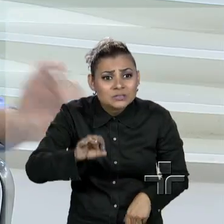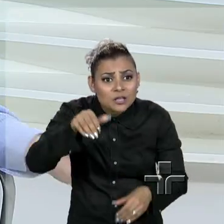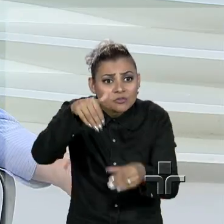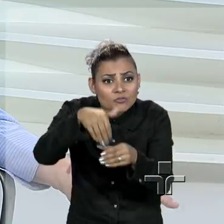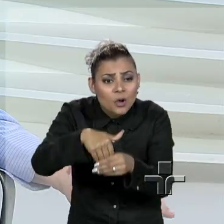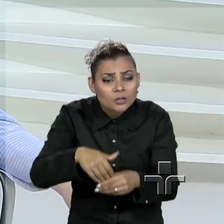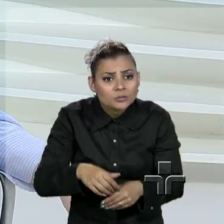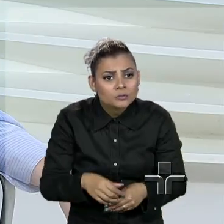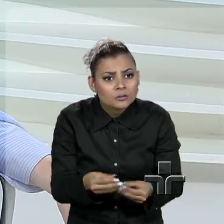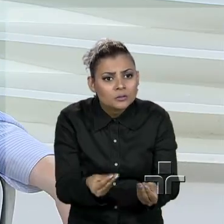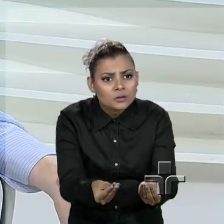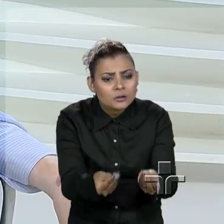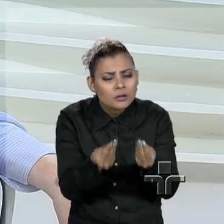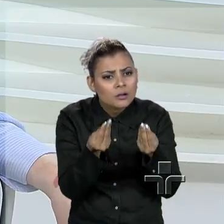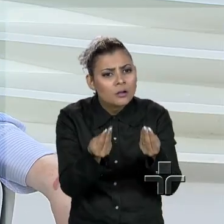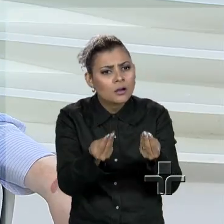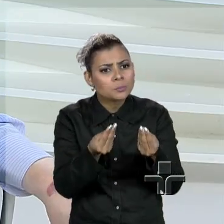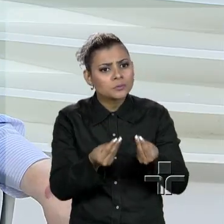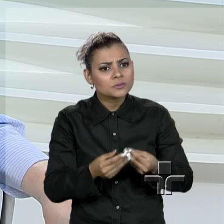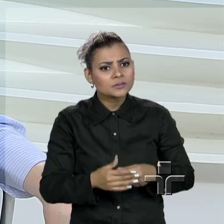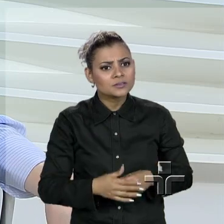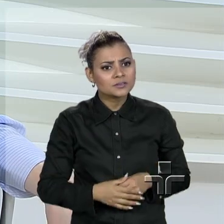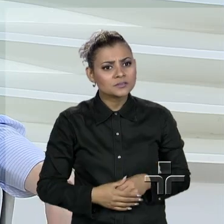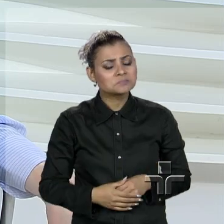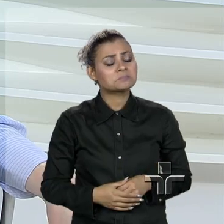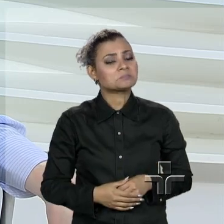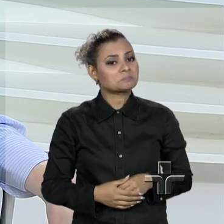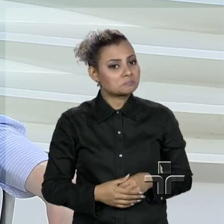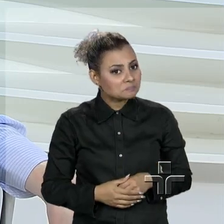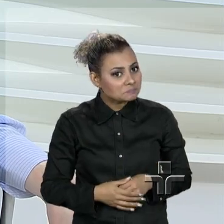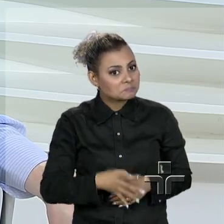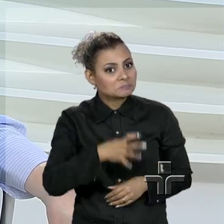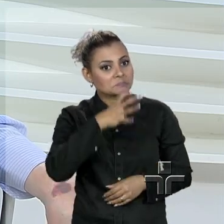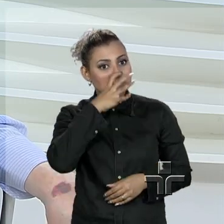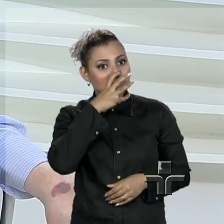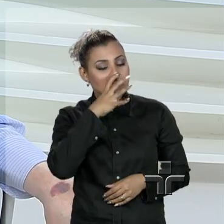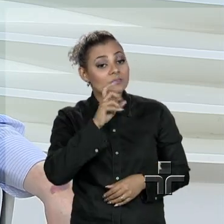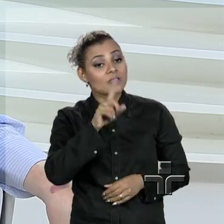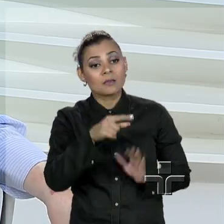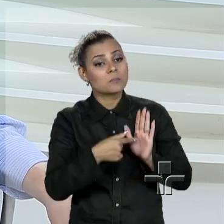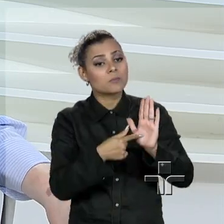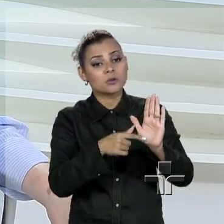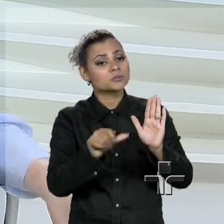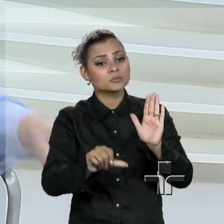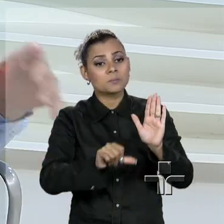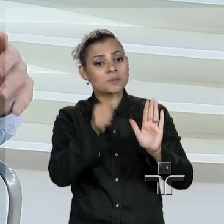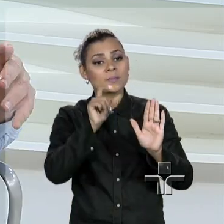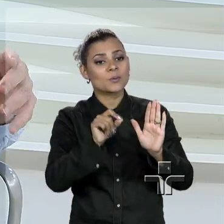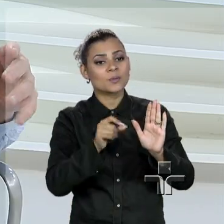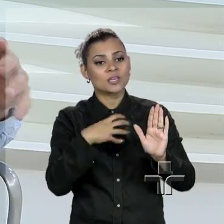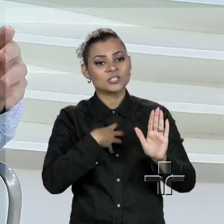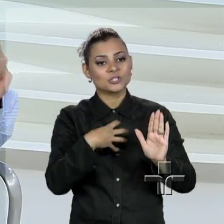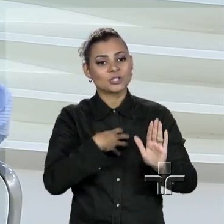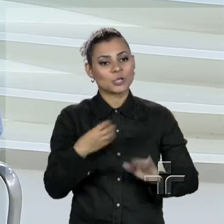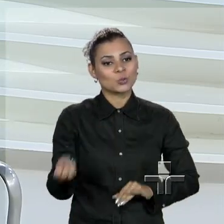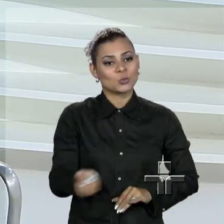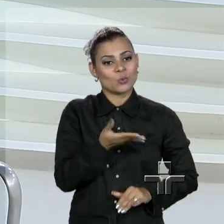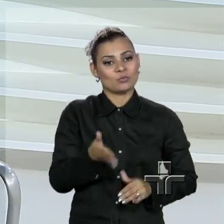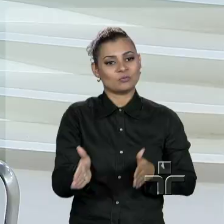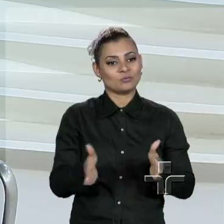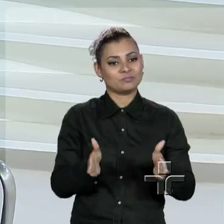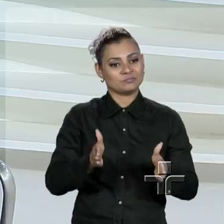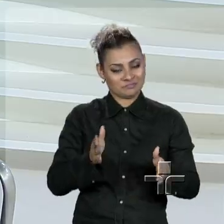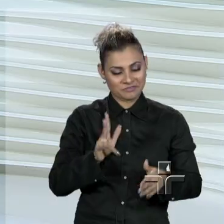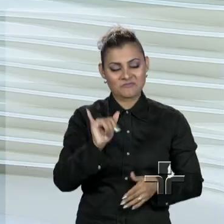90% dos votos. Ou seja, é um primeiro sintoma de alguma coisa nova que está